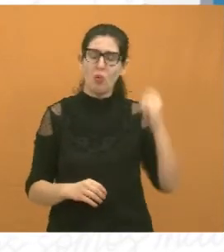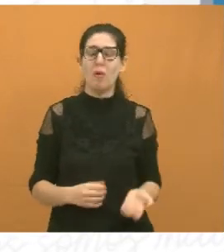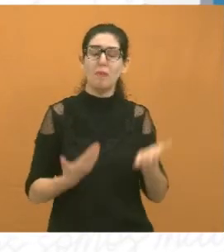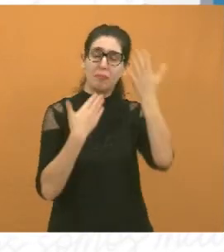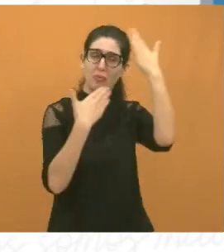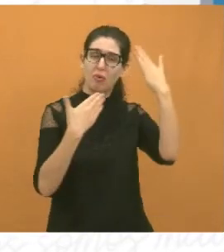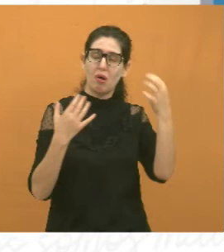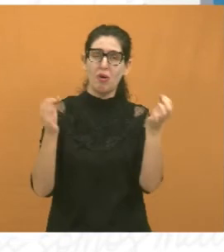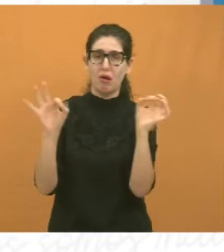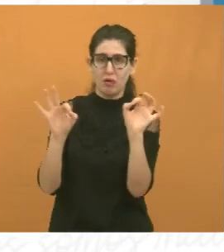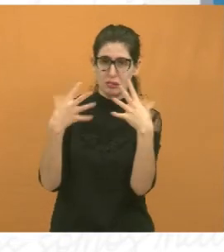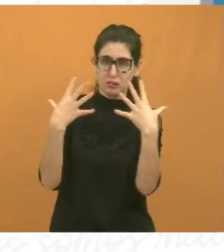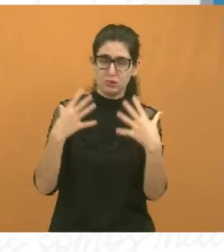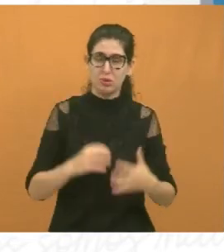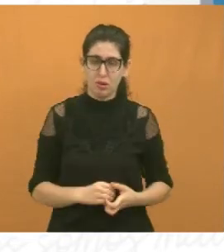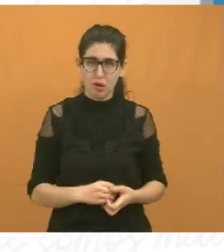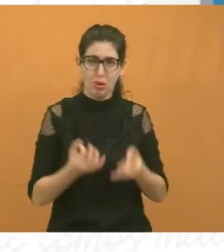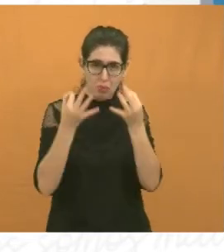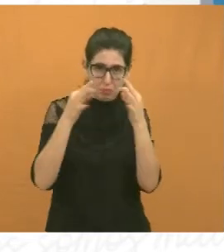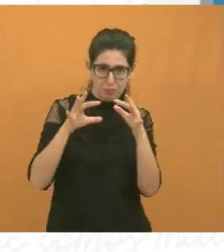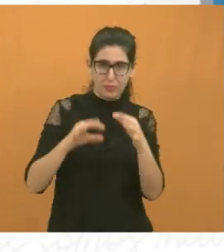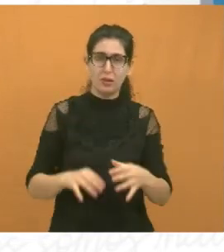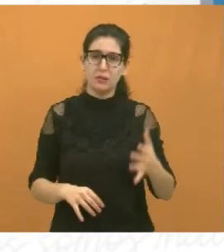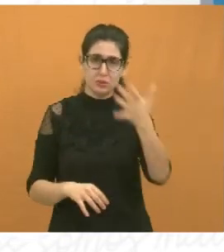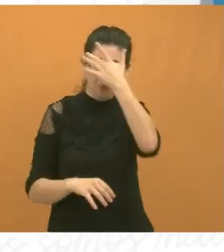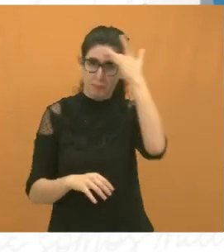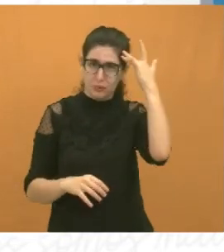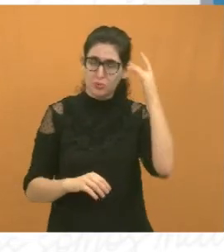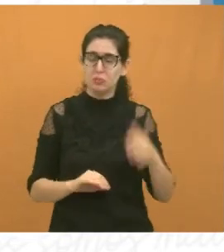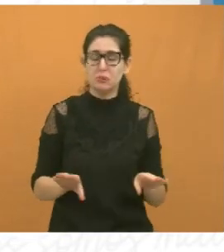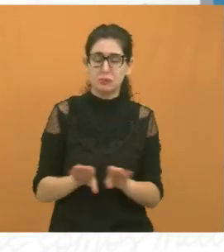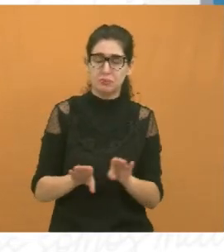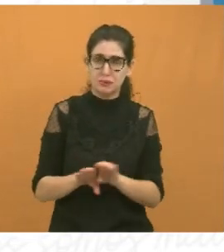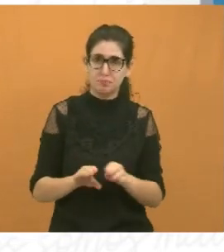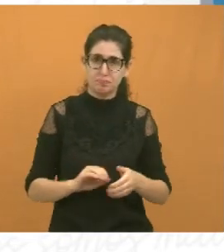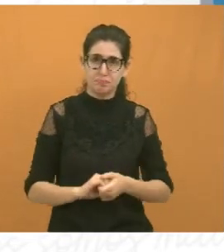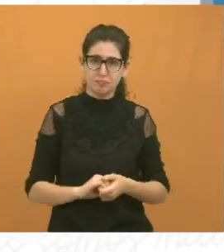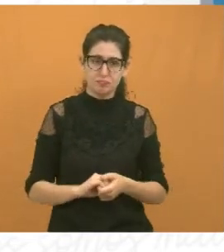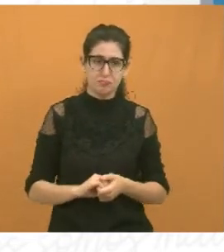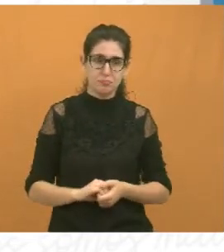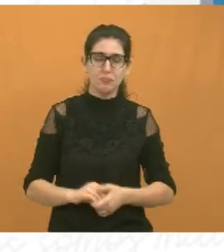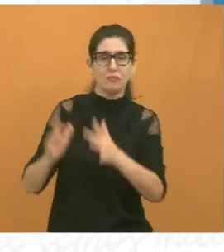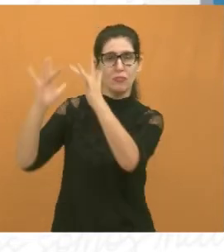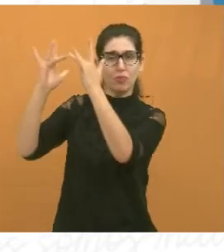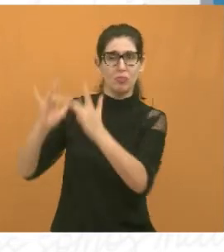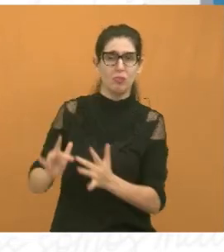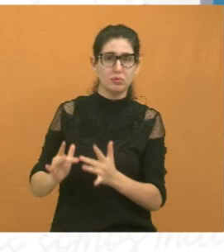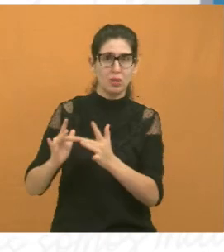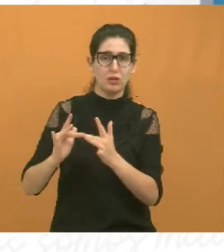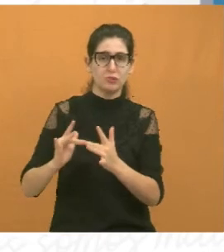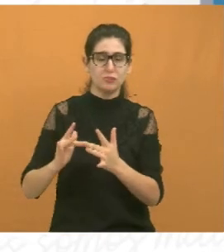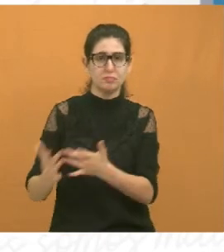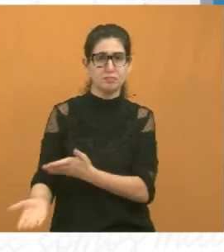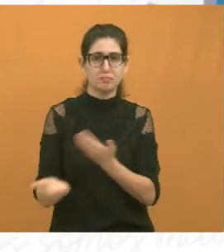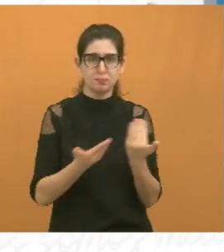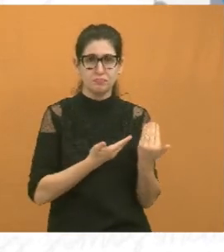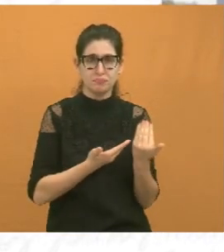agradecer a atenção de vocês nessa casa e deixar os nossos contatos à disposição.